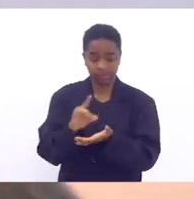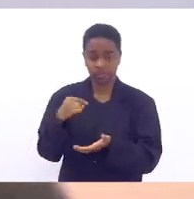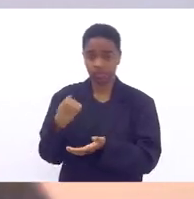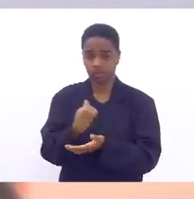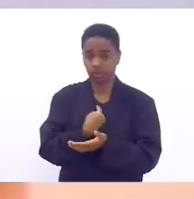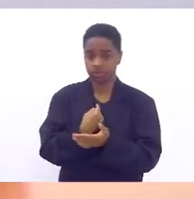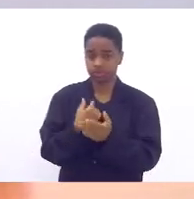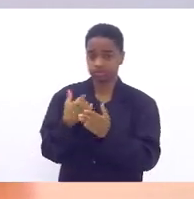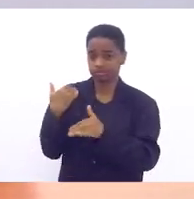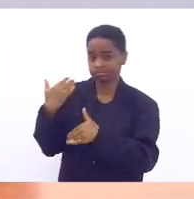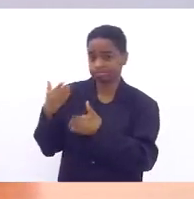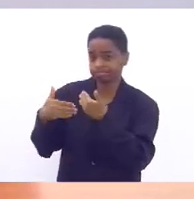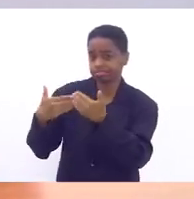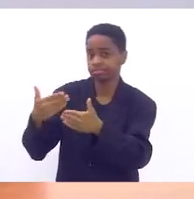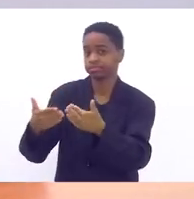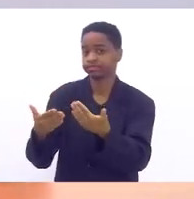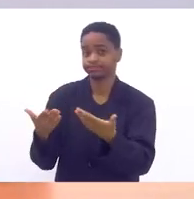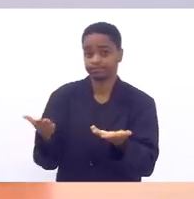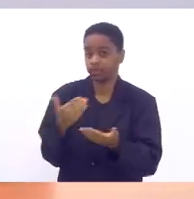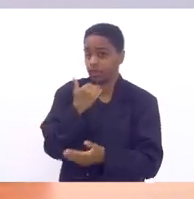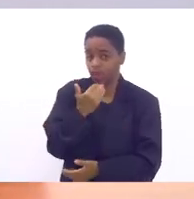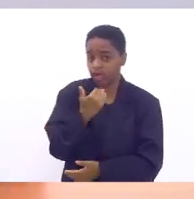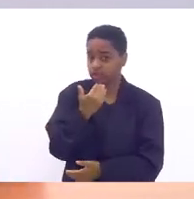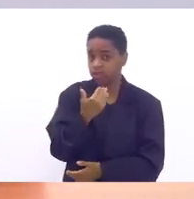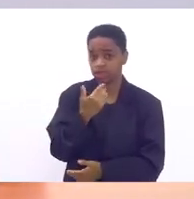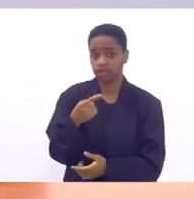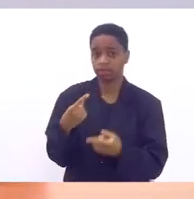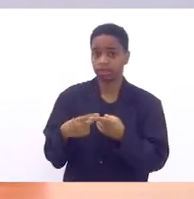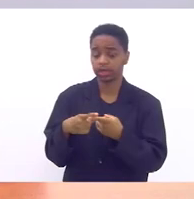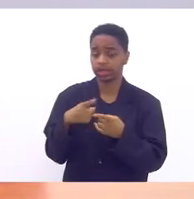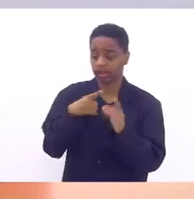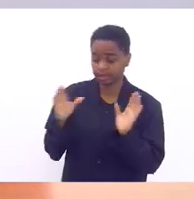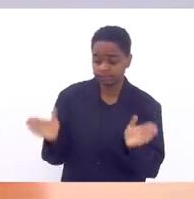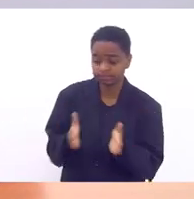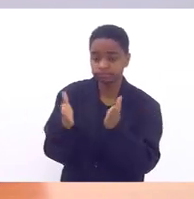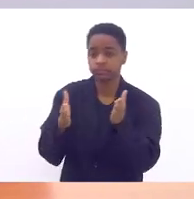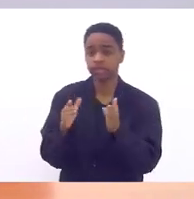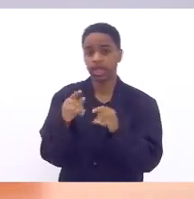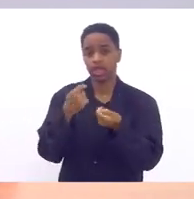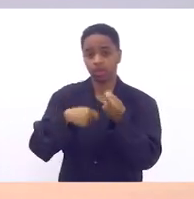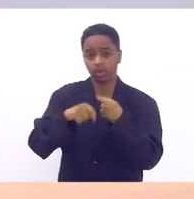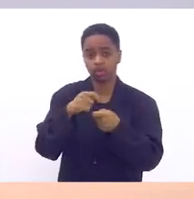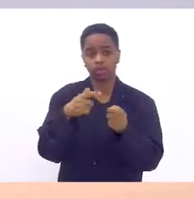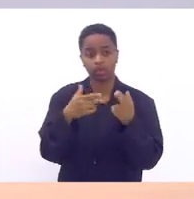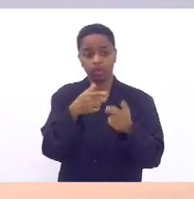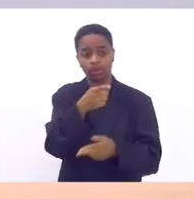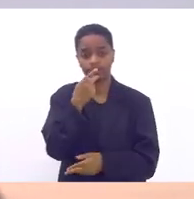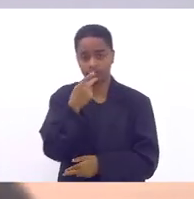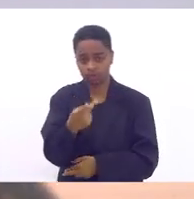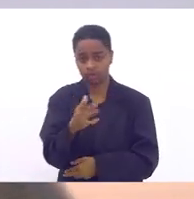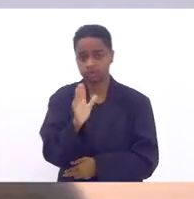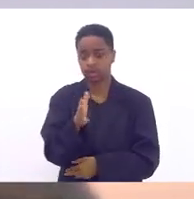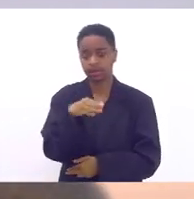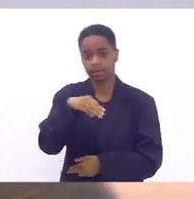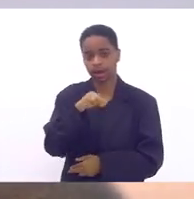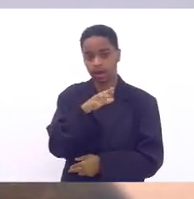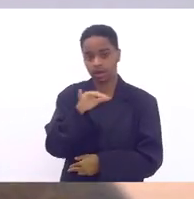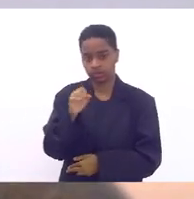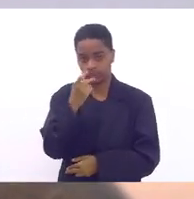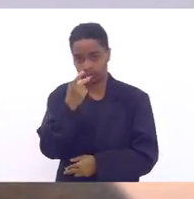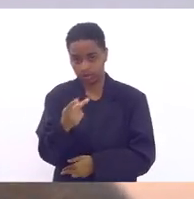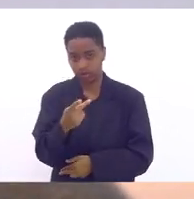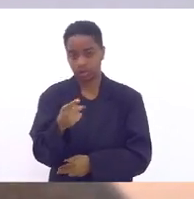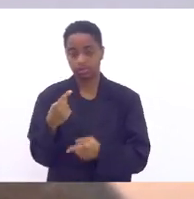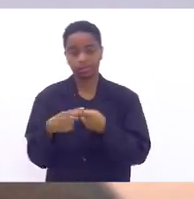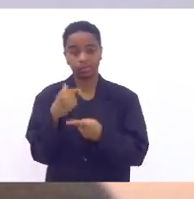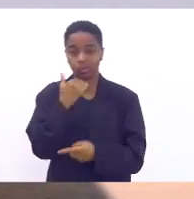precisar né porque aí não adianta ter incentivo econômico como bem colocou aqui o Dr Mário não adianta